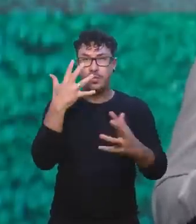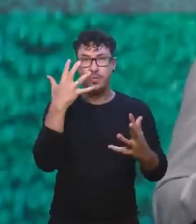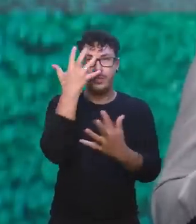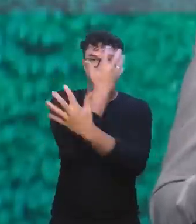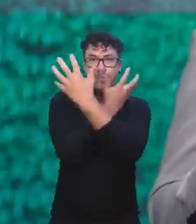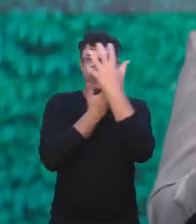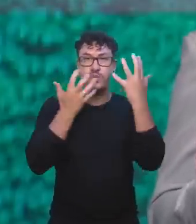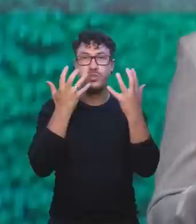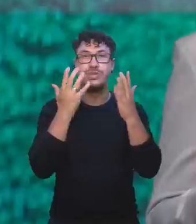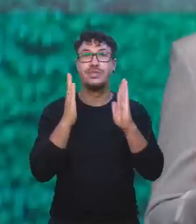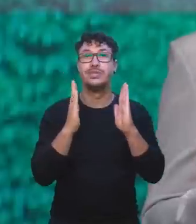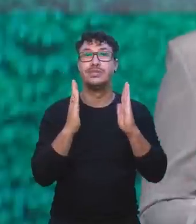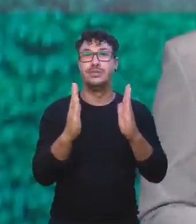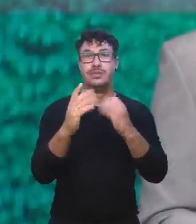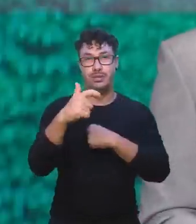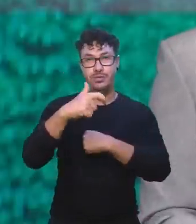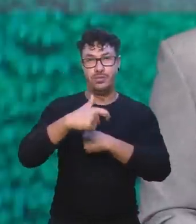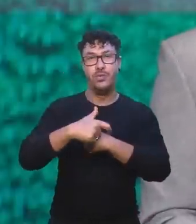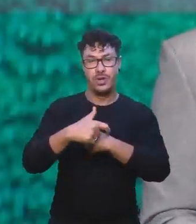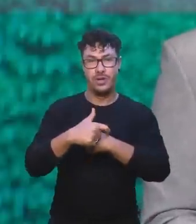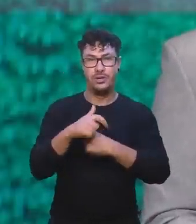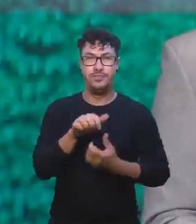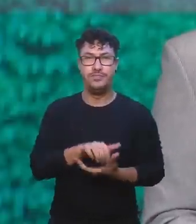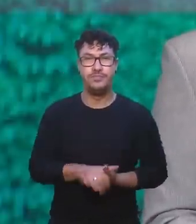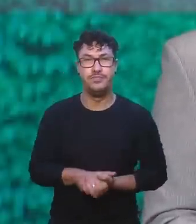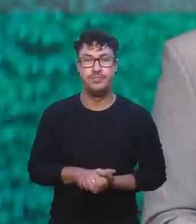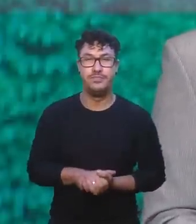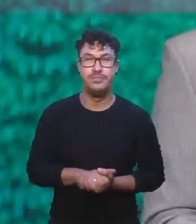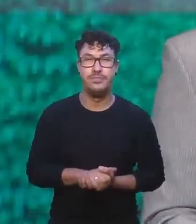de perturbações temporárias.